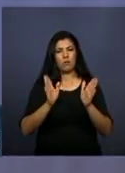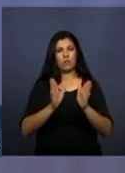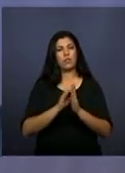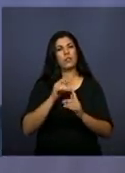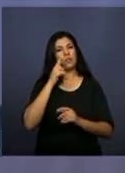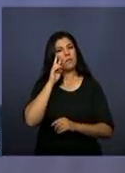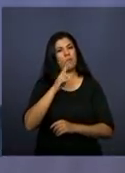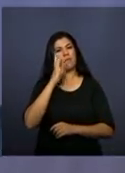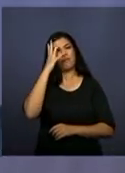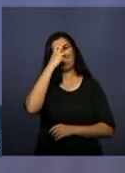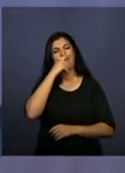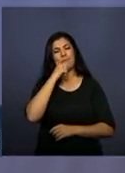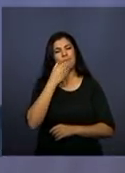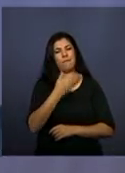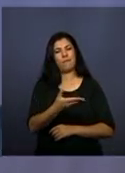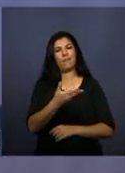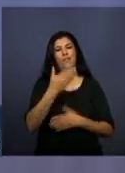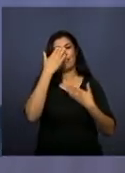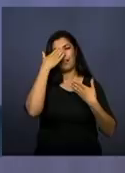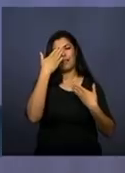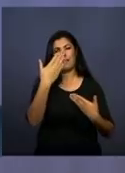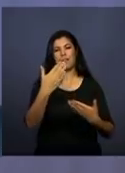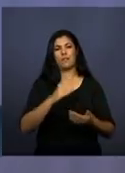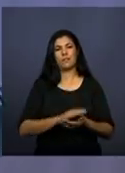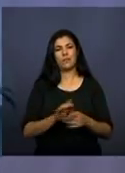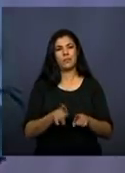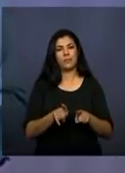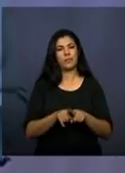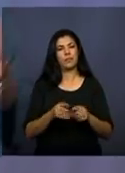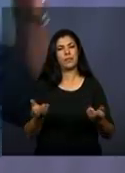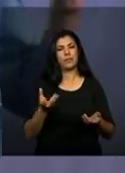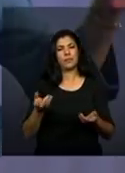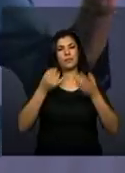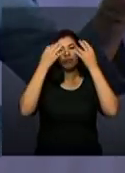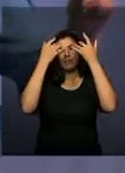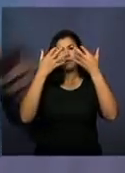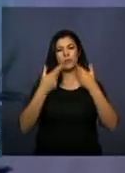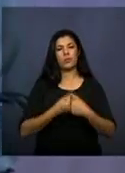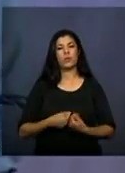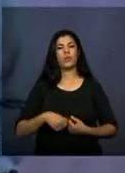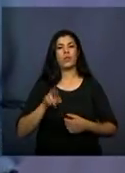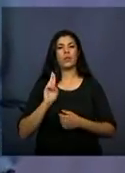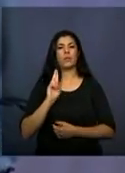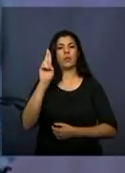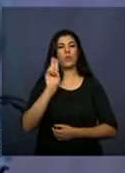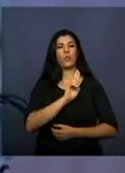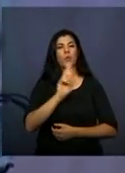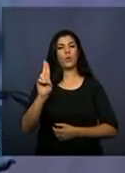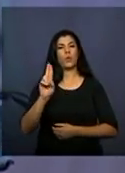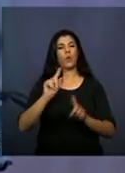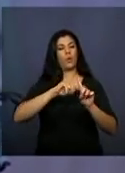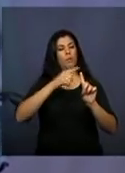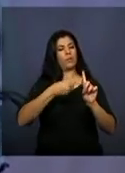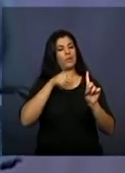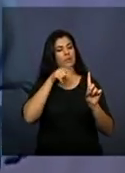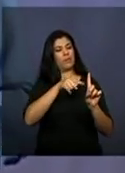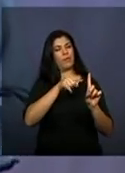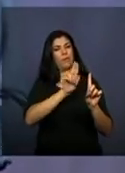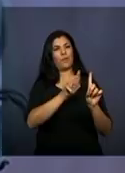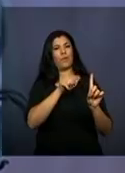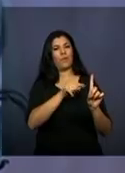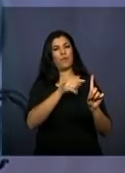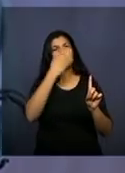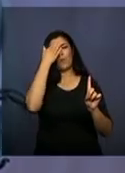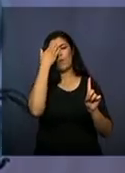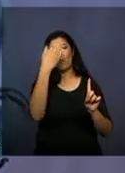acredito. Então, eu queria dizer para vocês, em nome daquela criança que está ali naquela barriga,